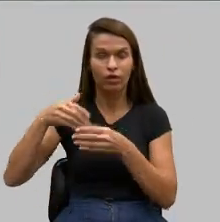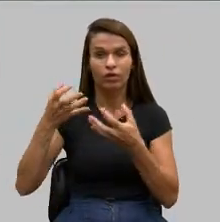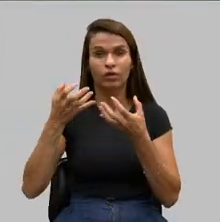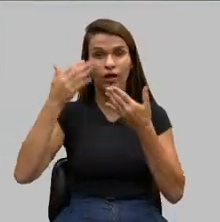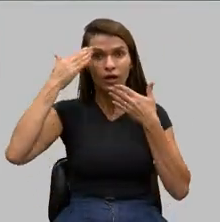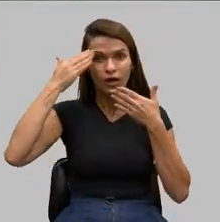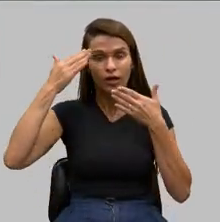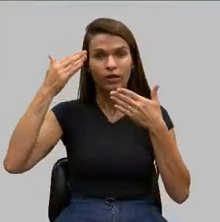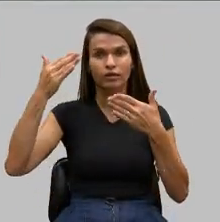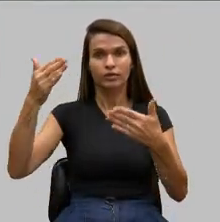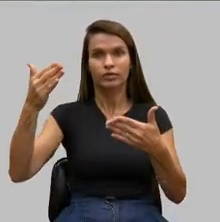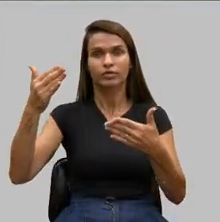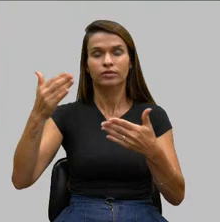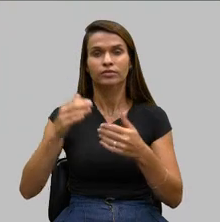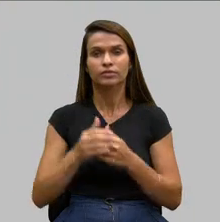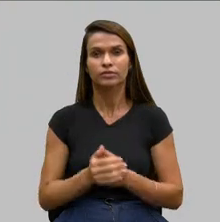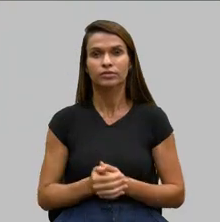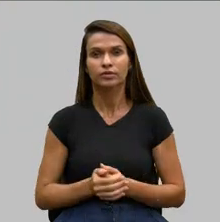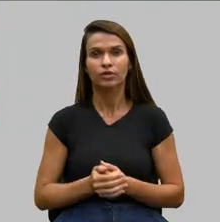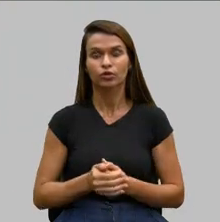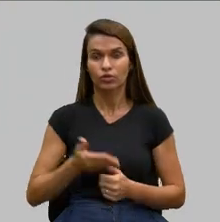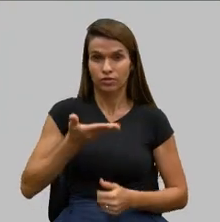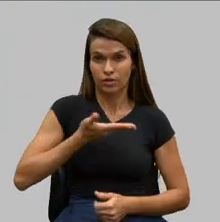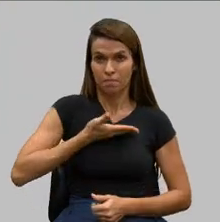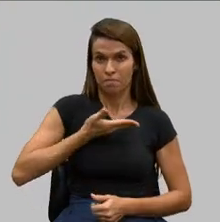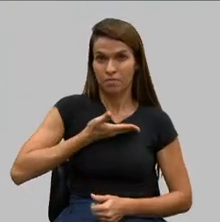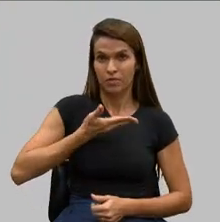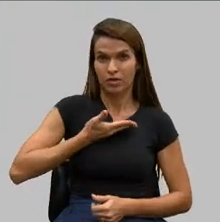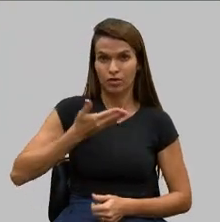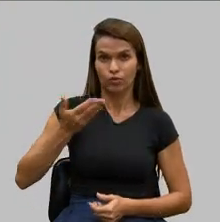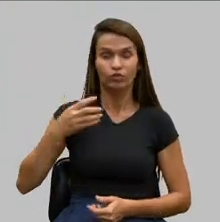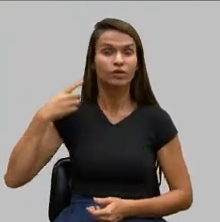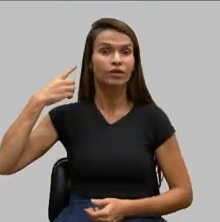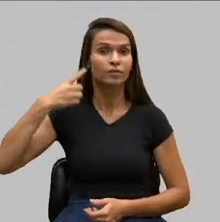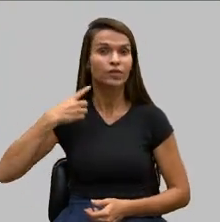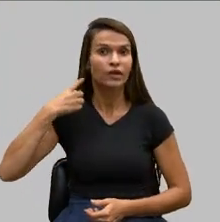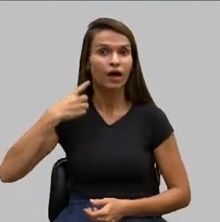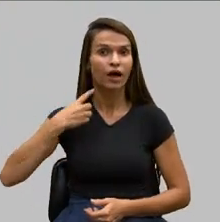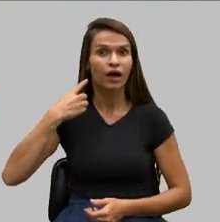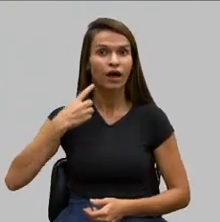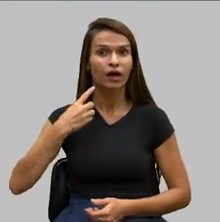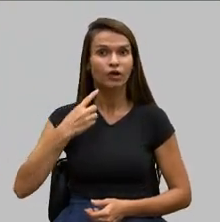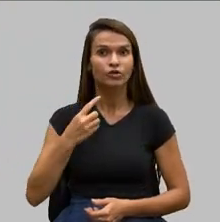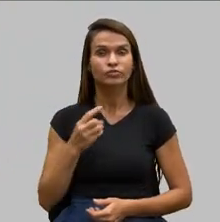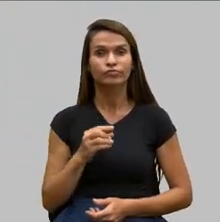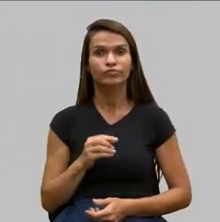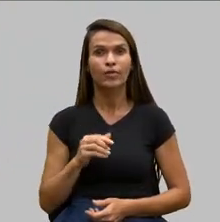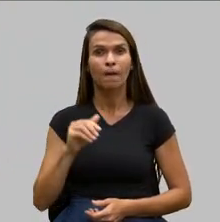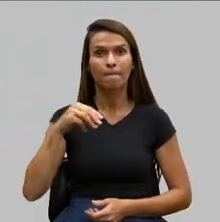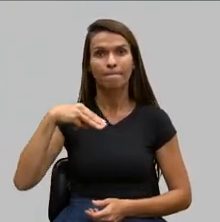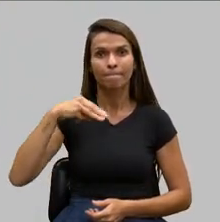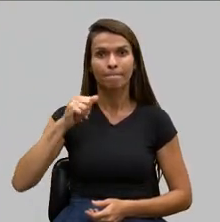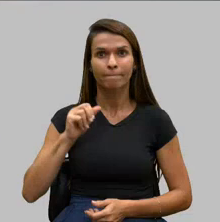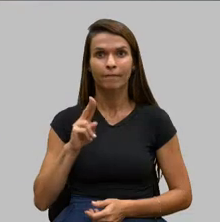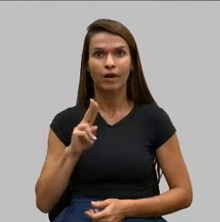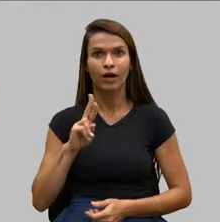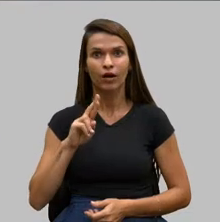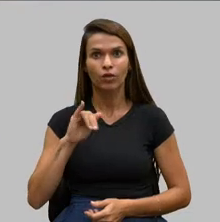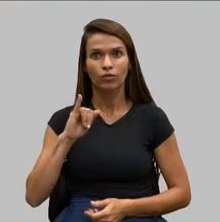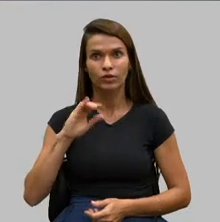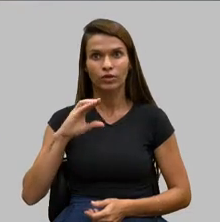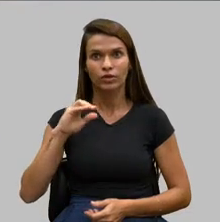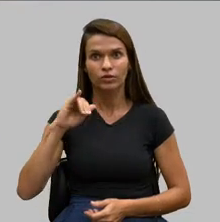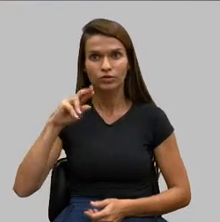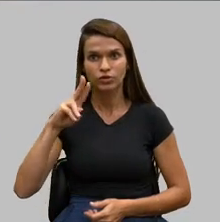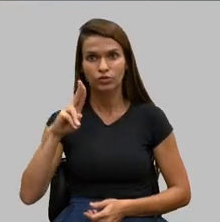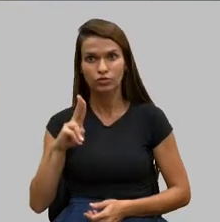agradecer nosso colega Deputado Dr Maurício que se faz presente aqui na comissão